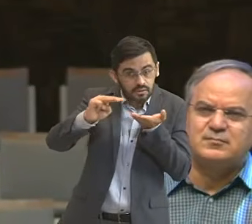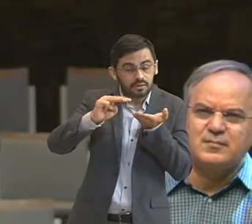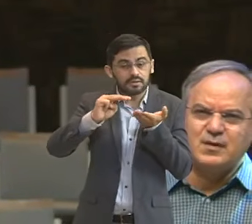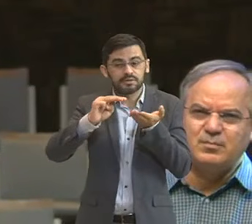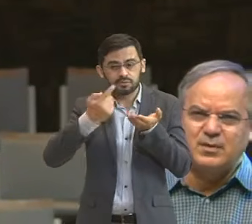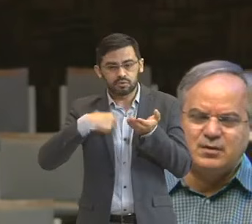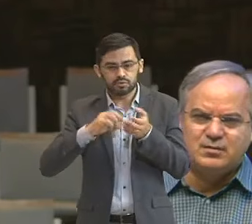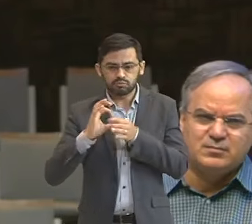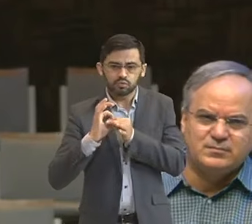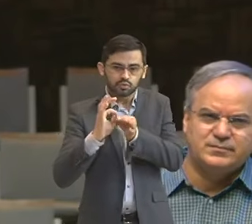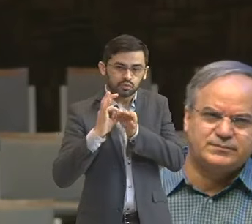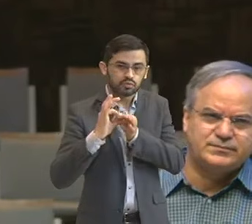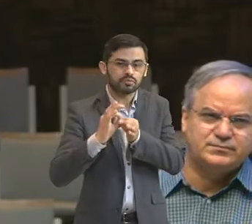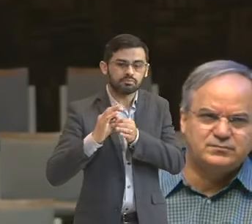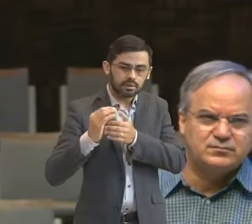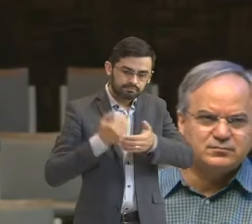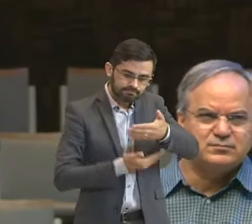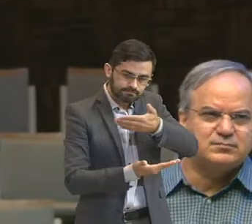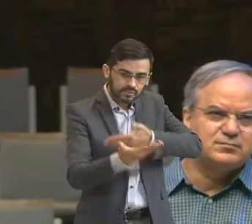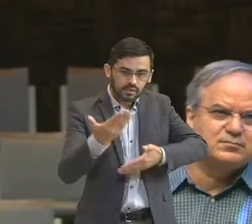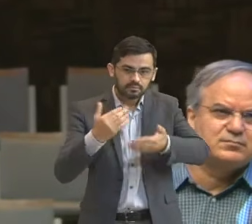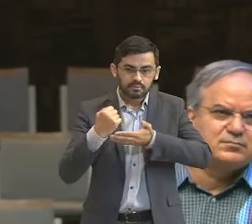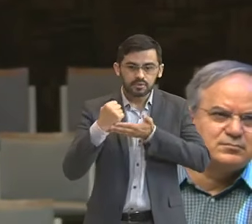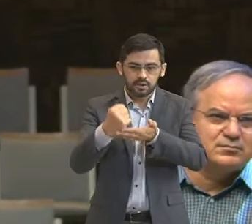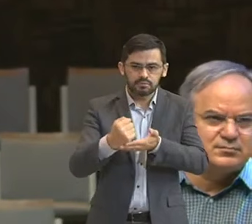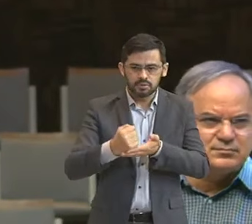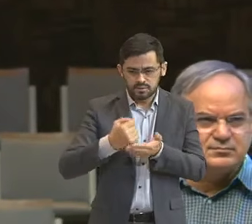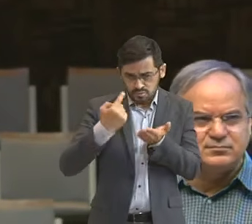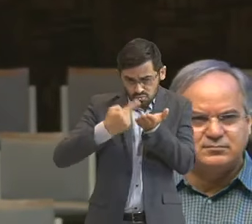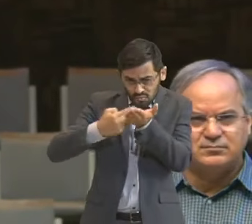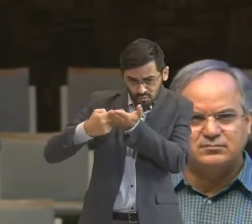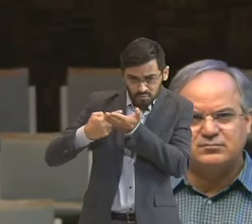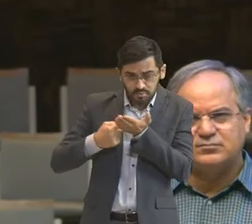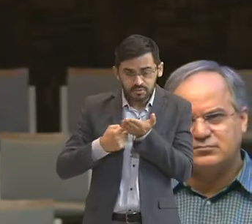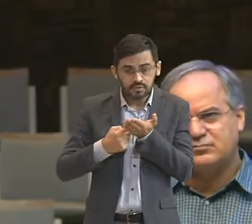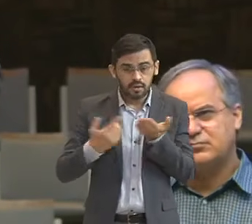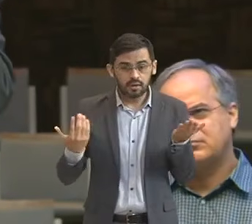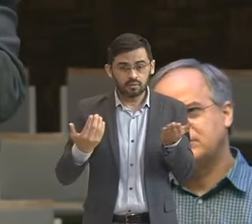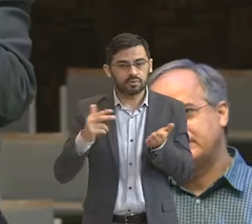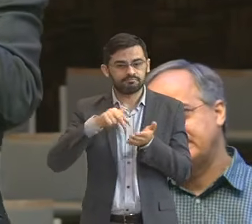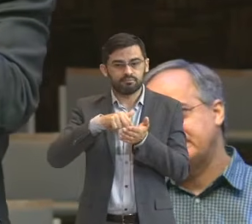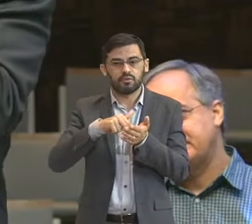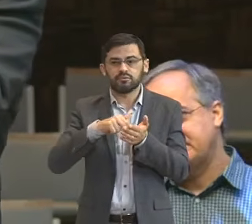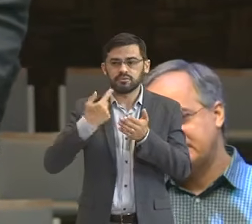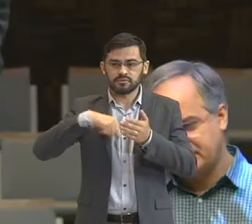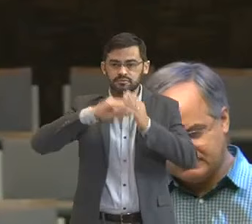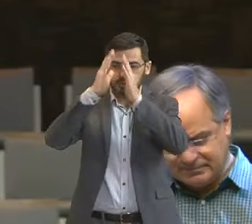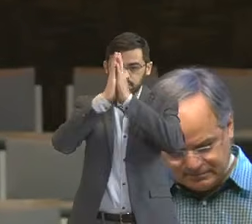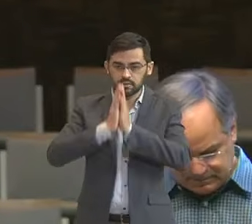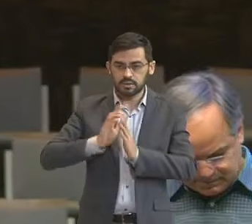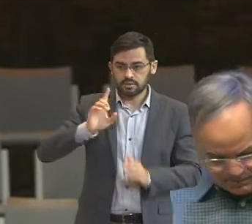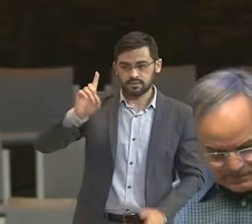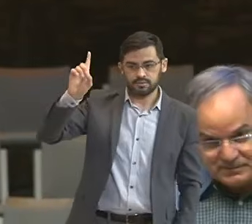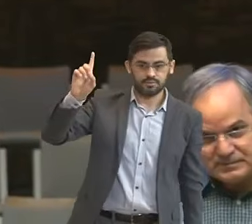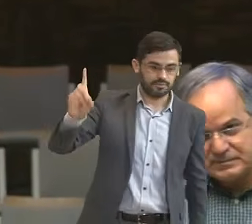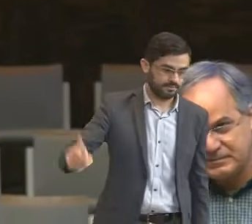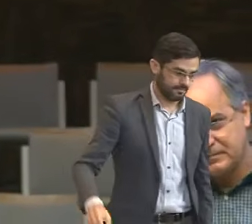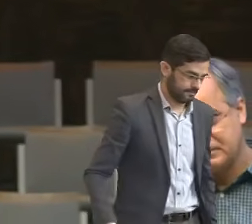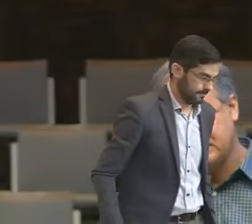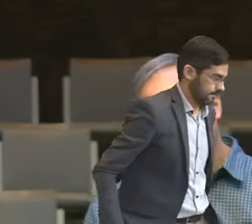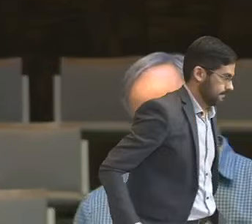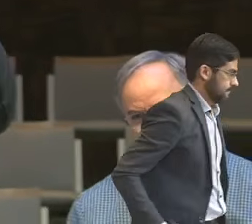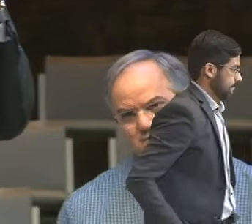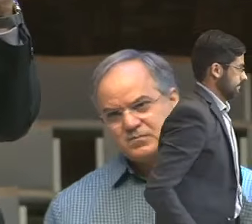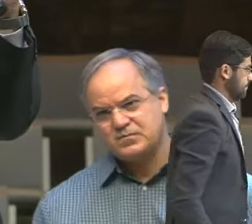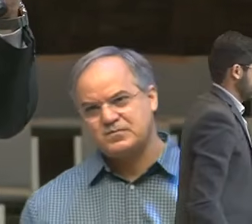ser parceiro seu nessa jornada. Tá combinado assim? Agora todo mundo de pé e vamos adorar a Deus juntos.